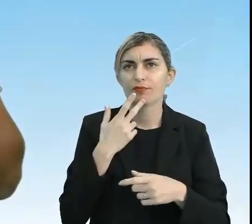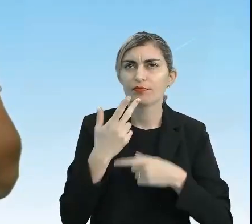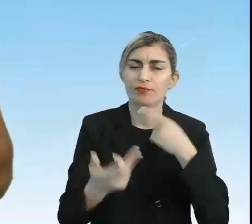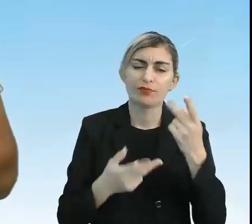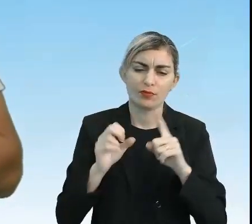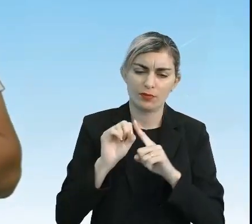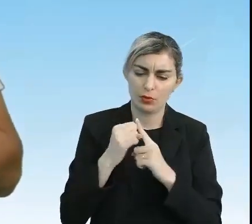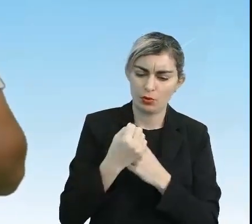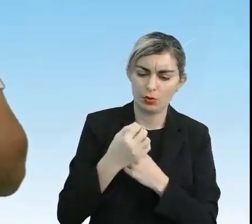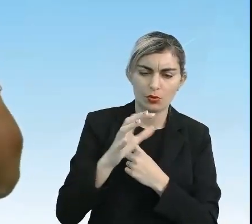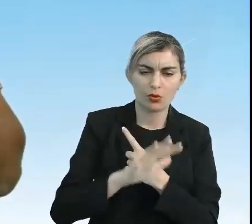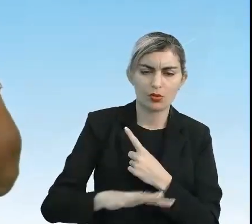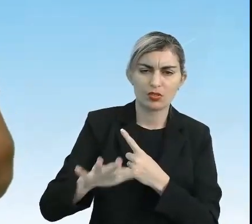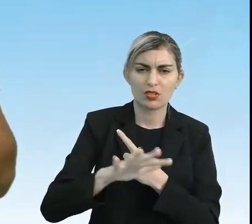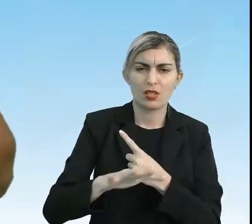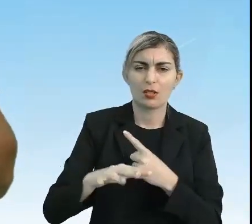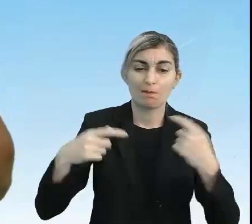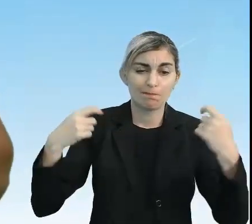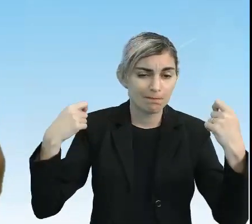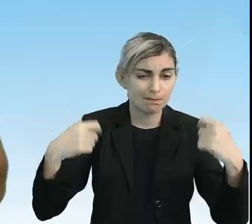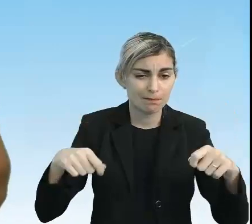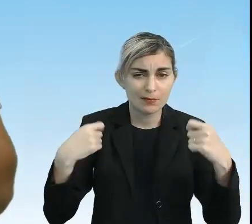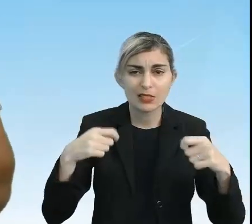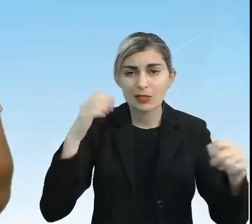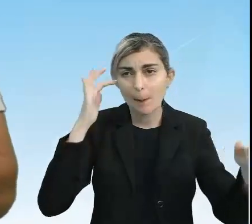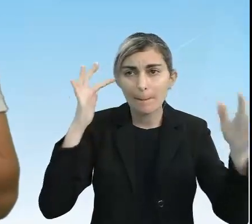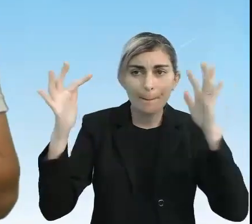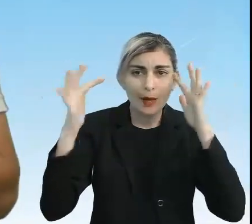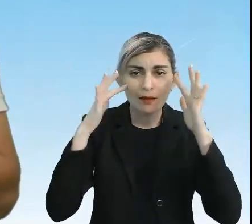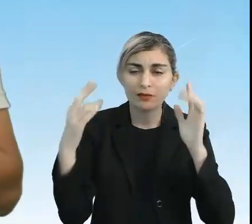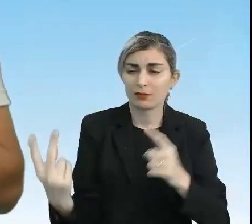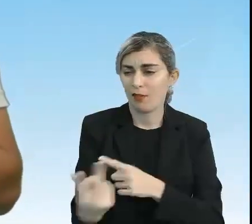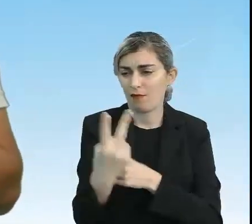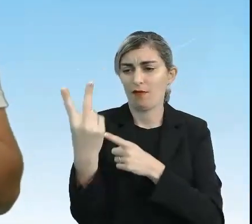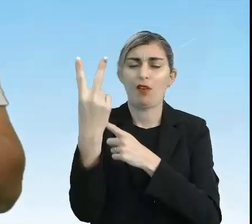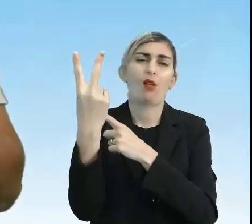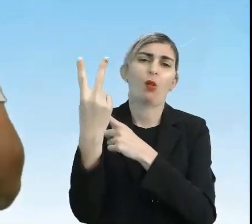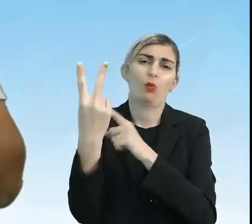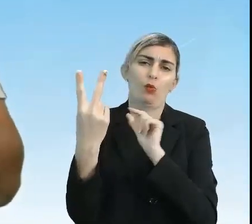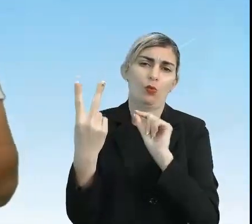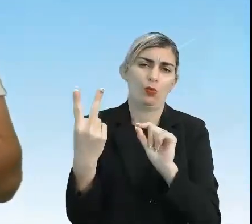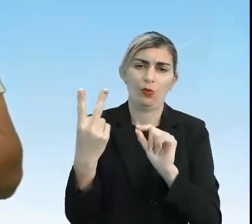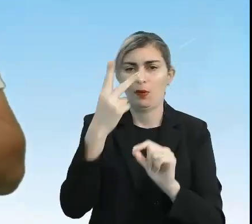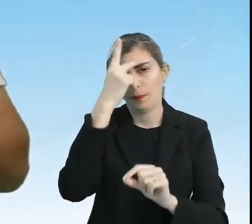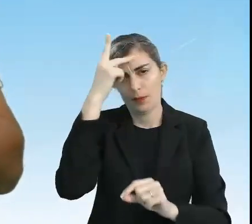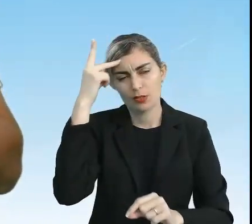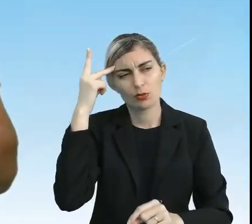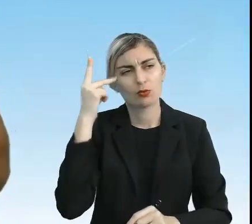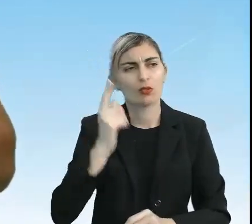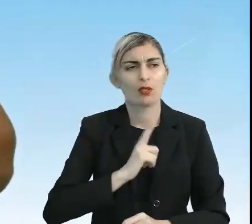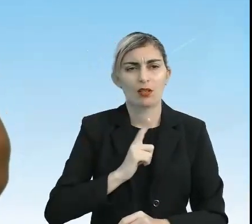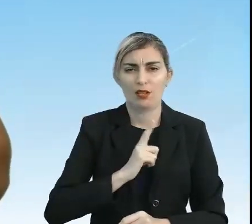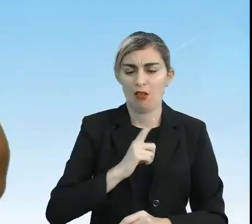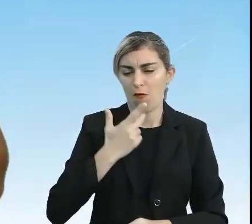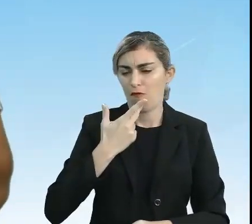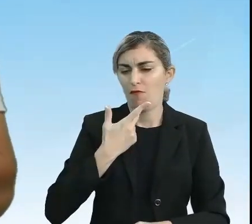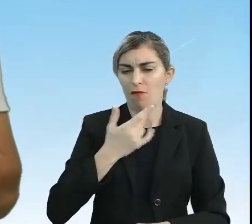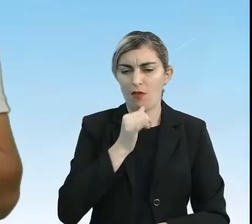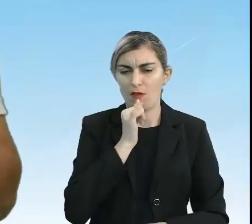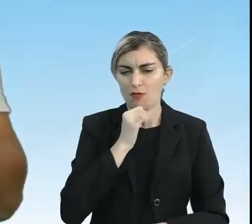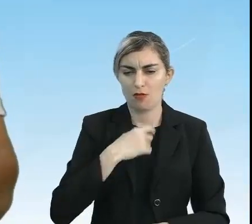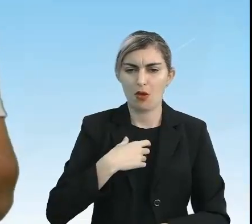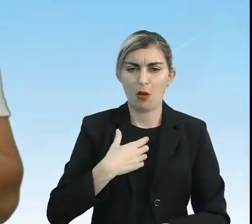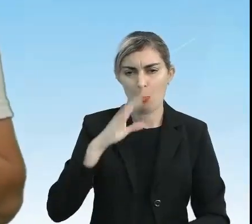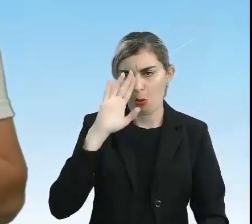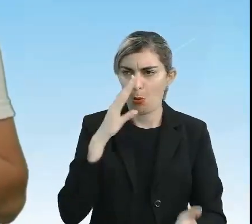uma sociedade que precisa repensar os seus valores, né? Nós temos pessoas que se dizem, por exemplo, cristãs